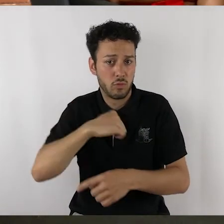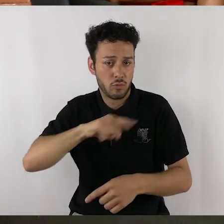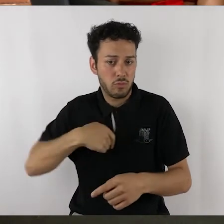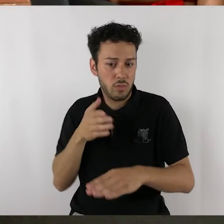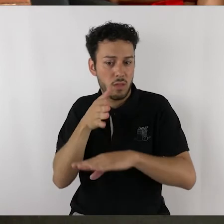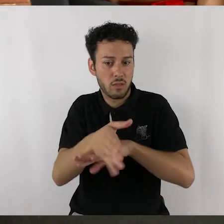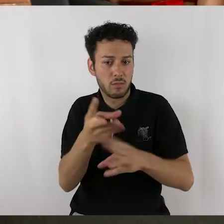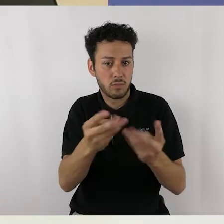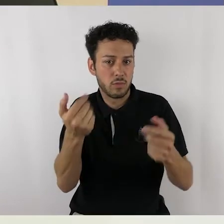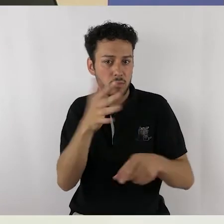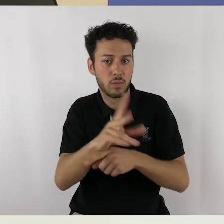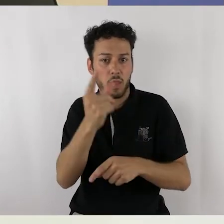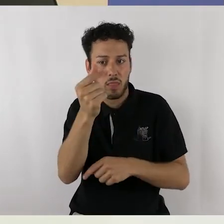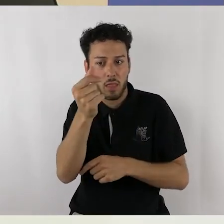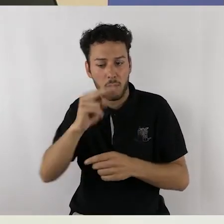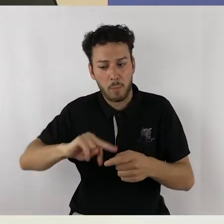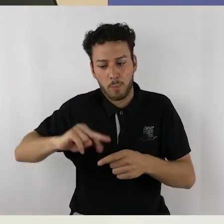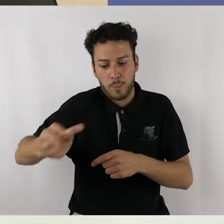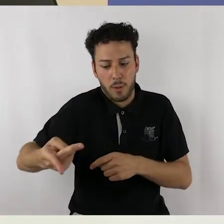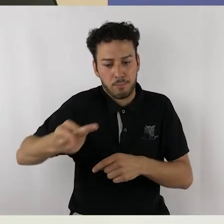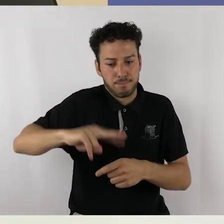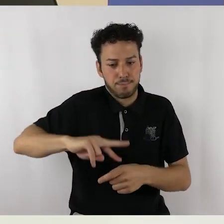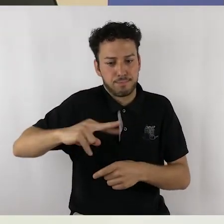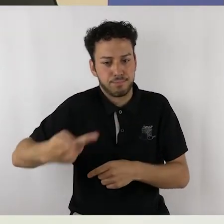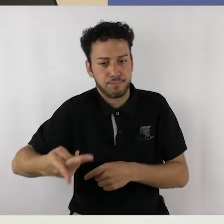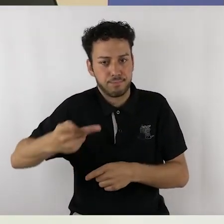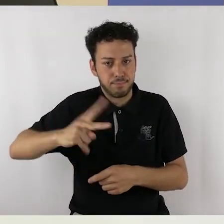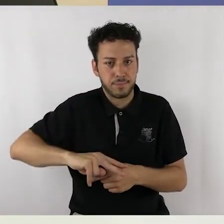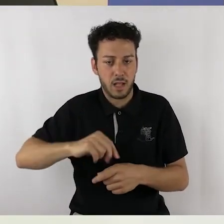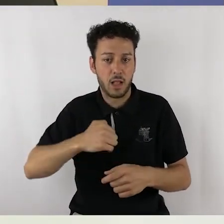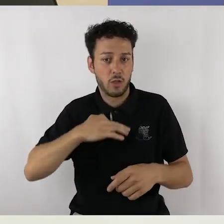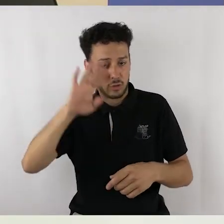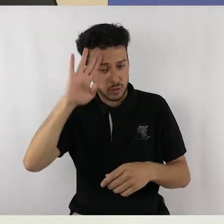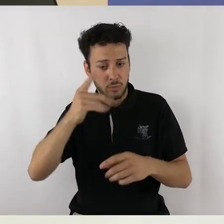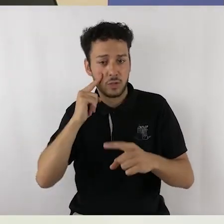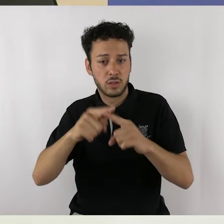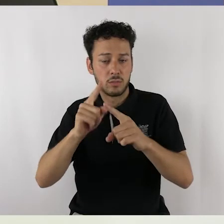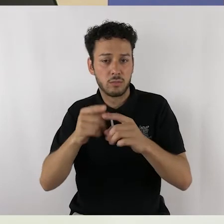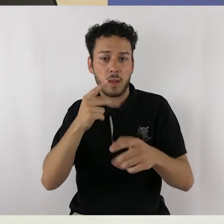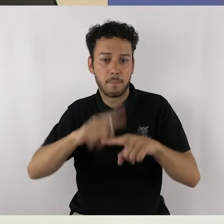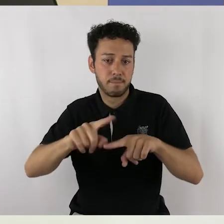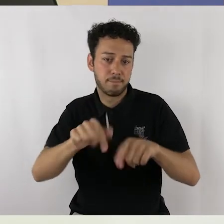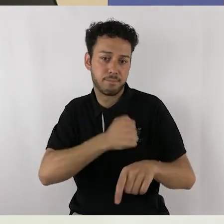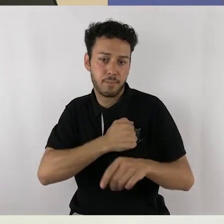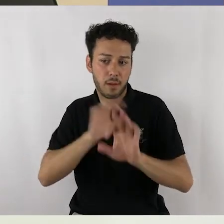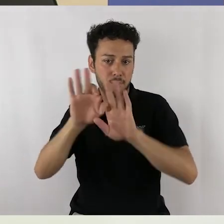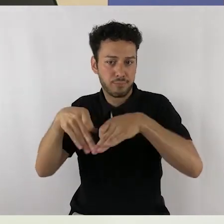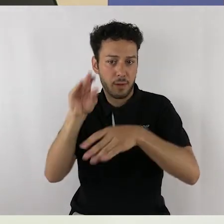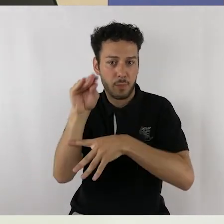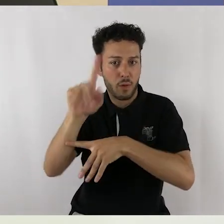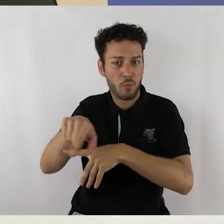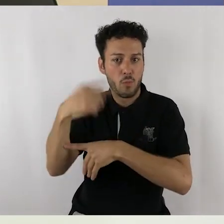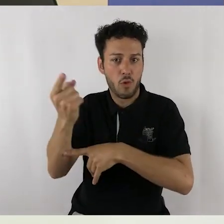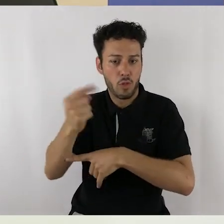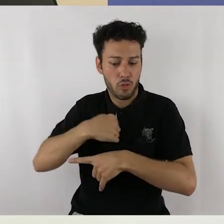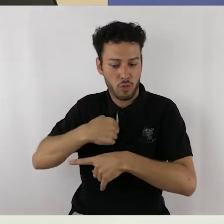inclusiva e a transferência de valores para liquidar o empréstimo onde o cliente tenha neste momento o ímpio